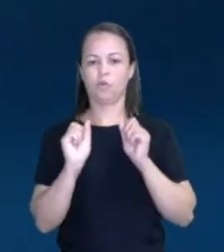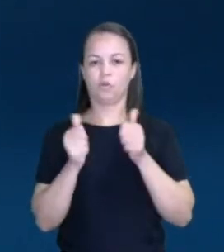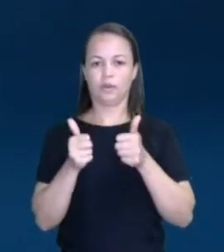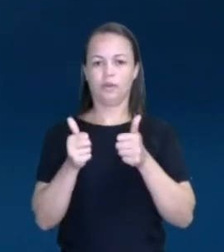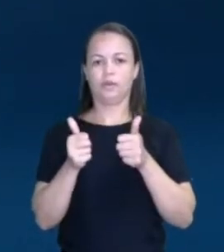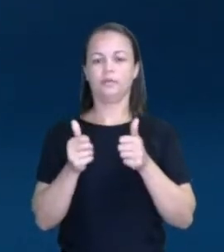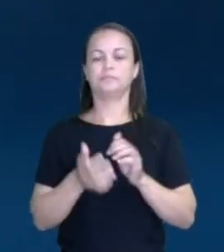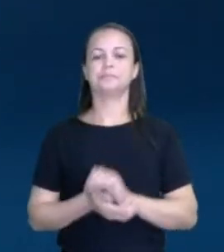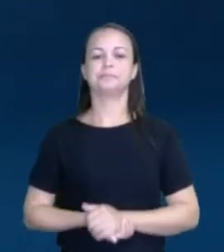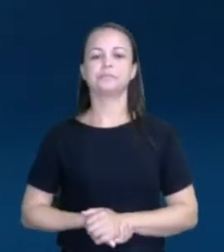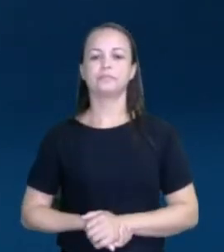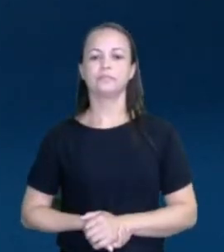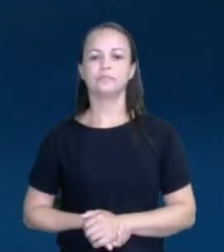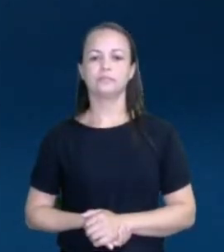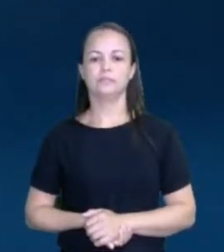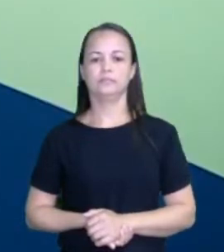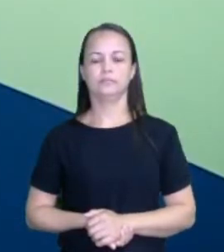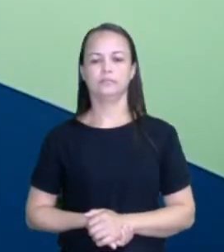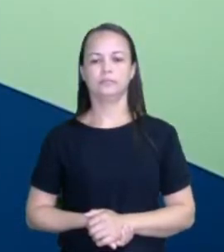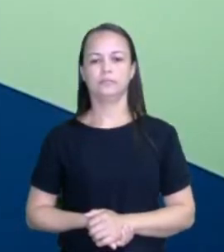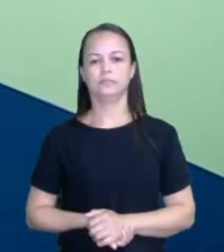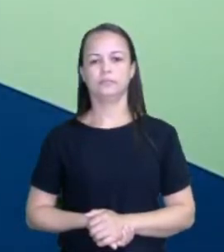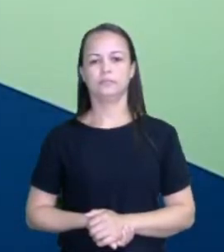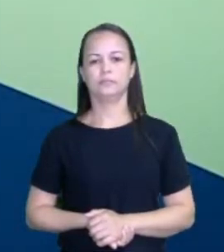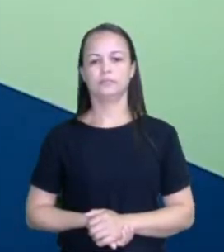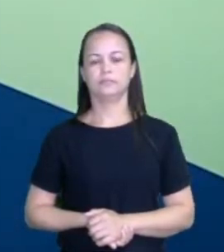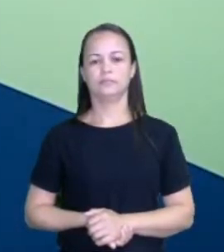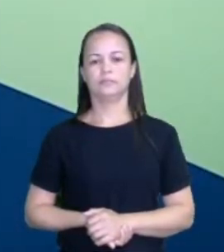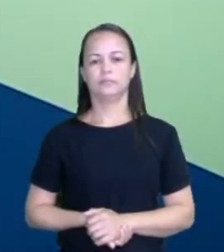Beleza? Fechado? Então, vamos lá.